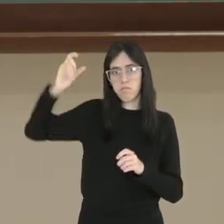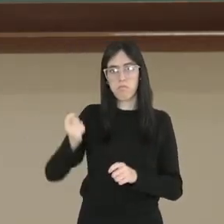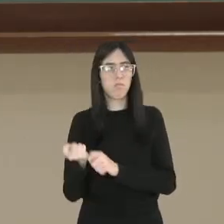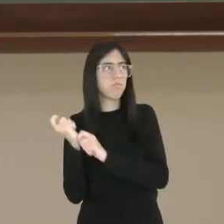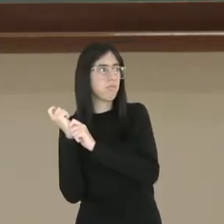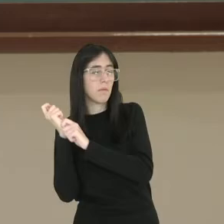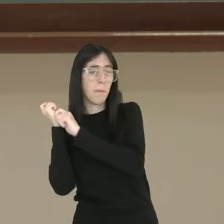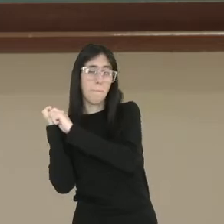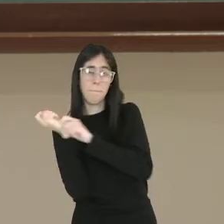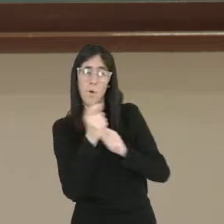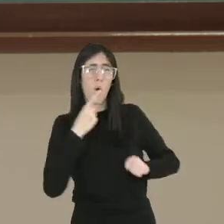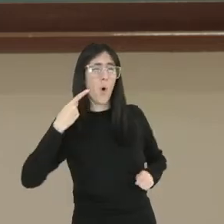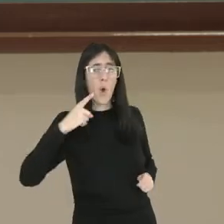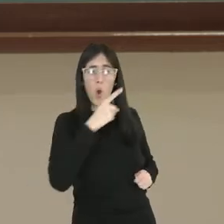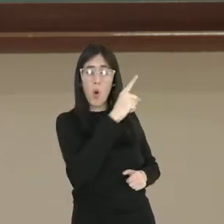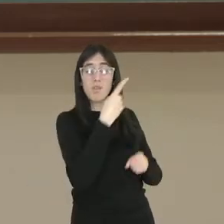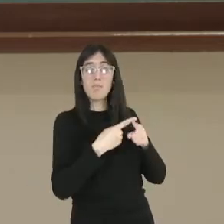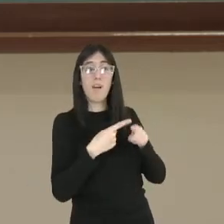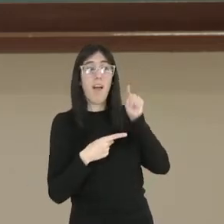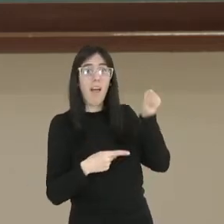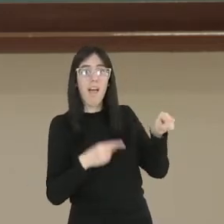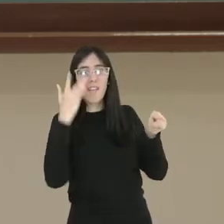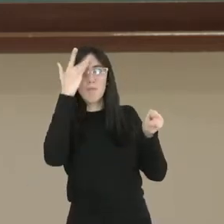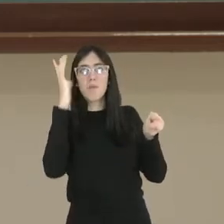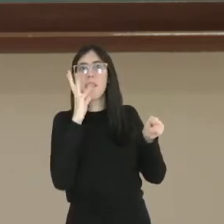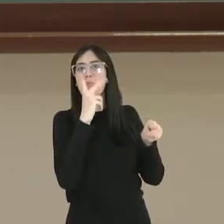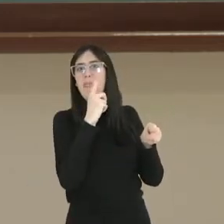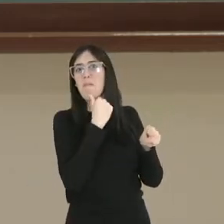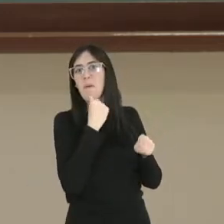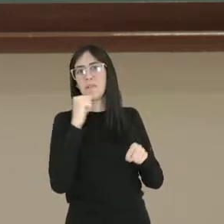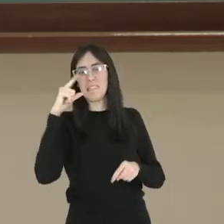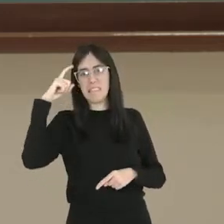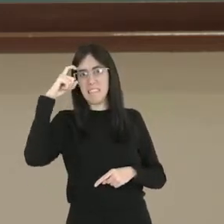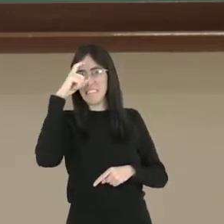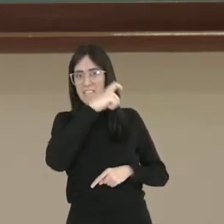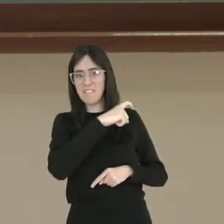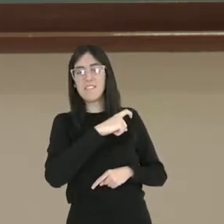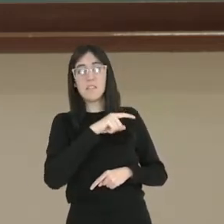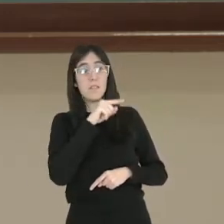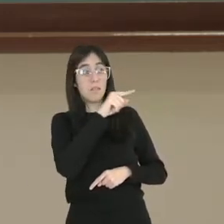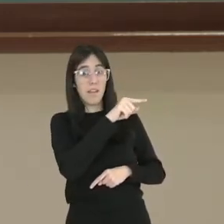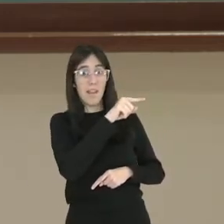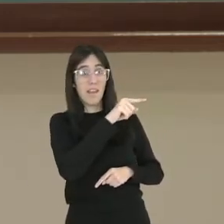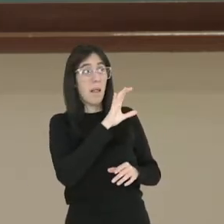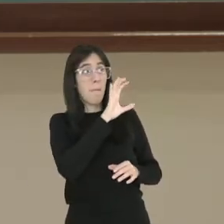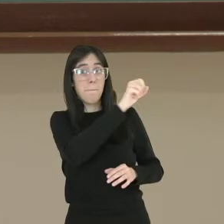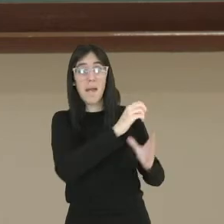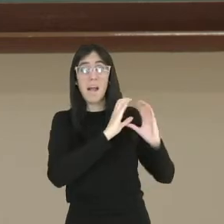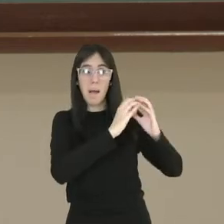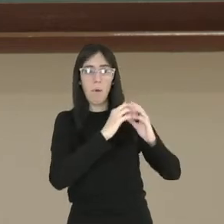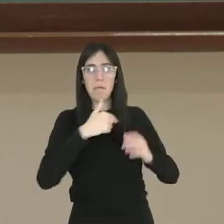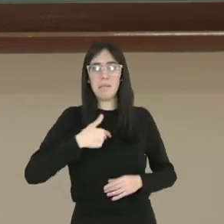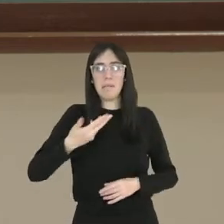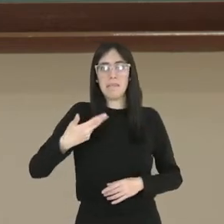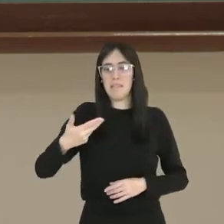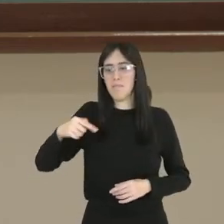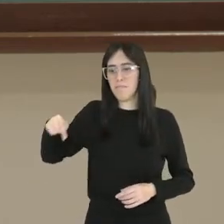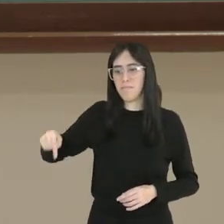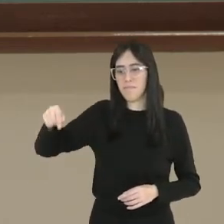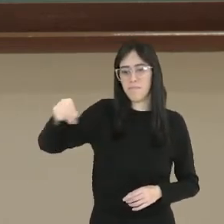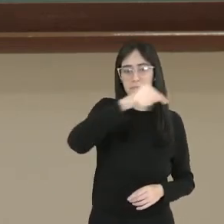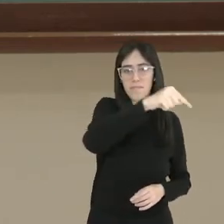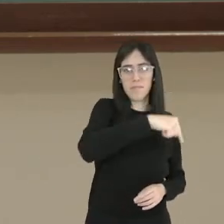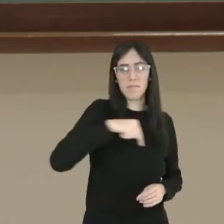mais longe possível, dificultando a ação da defesa, e enquanto essa defesa corre atrás da bola, eu corro entre as